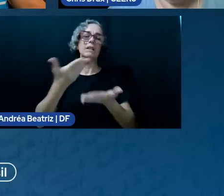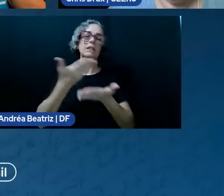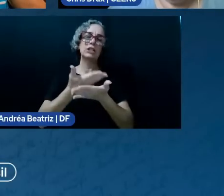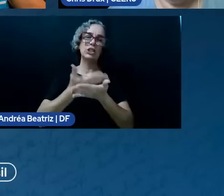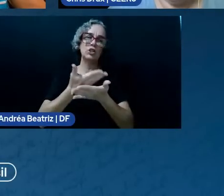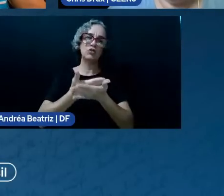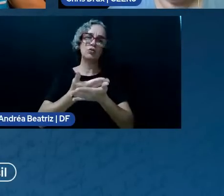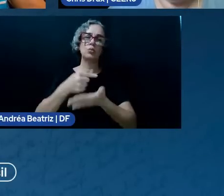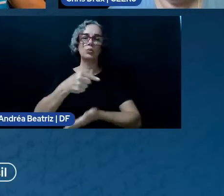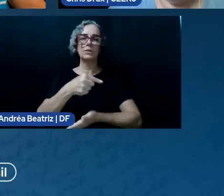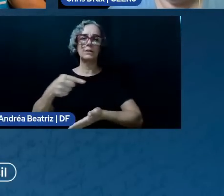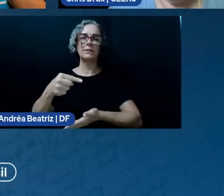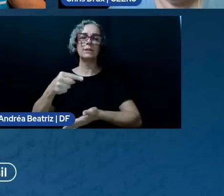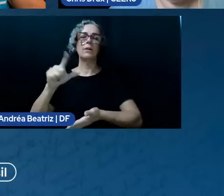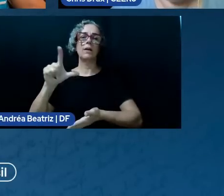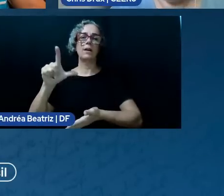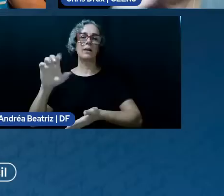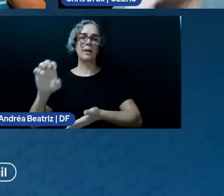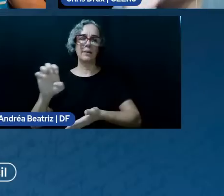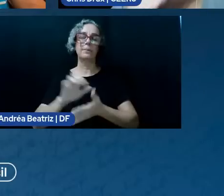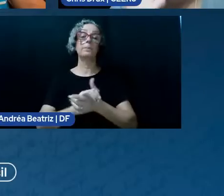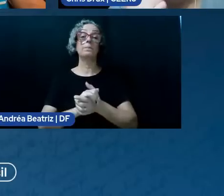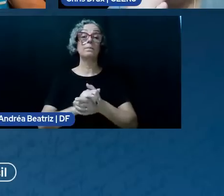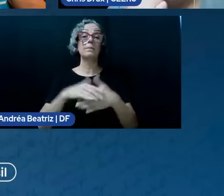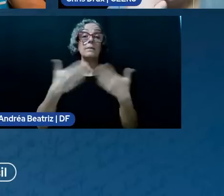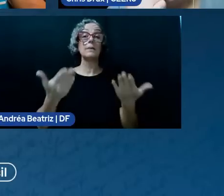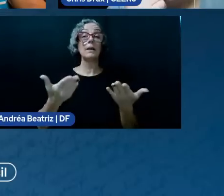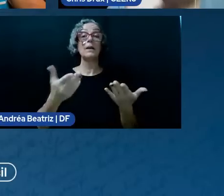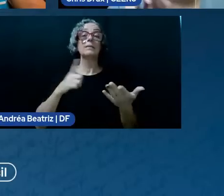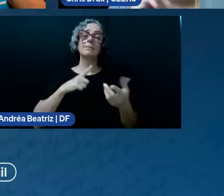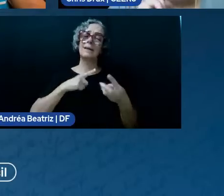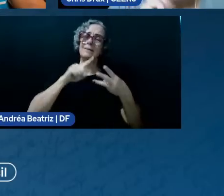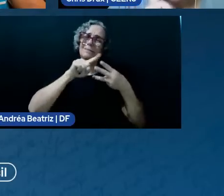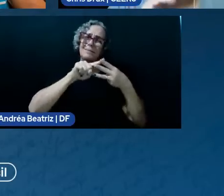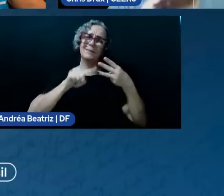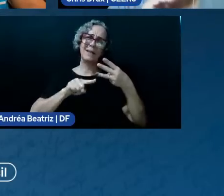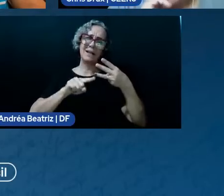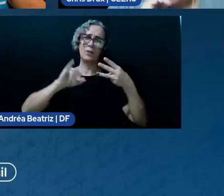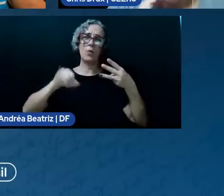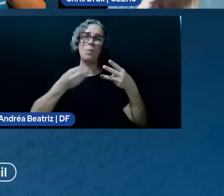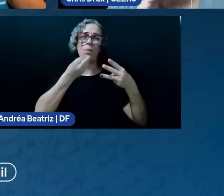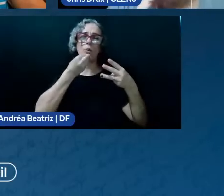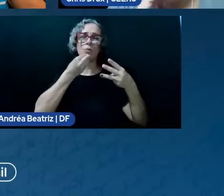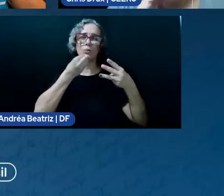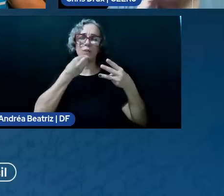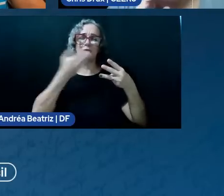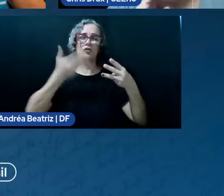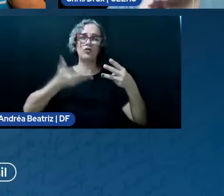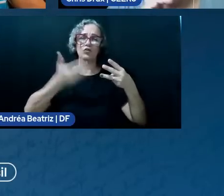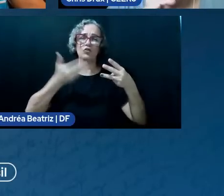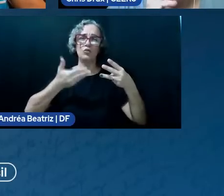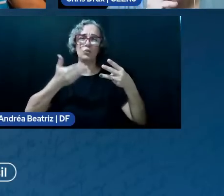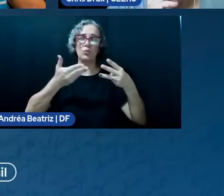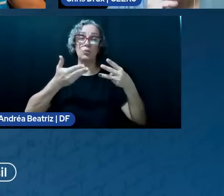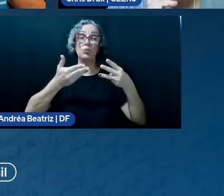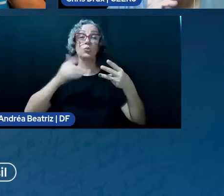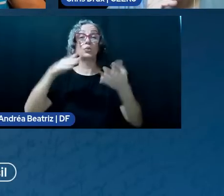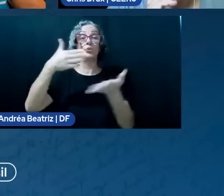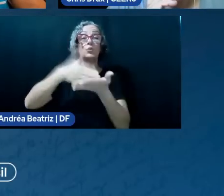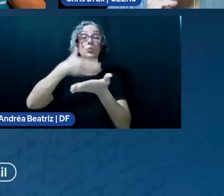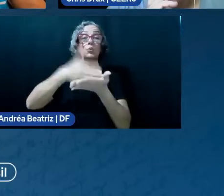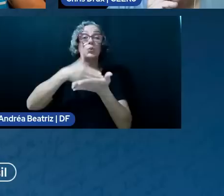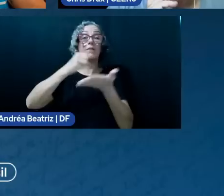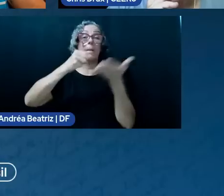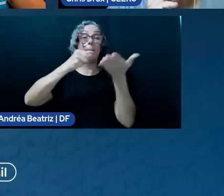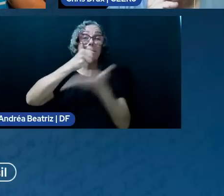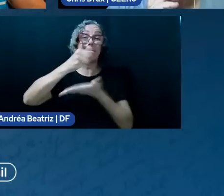www.febtv.com.br/estudo-le. A FEBTV disponibiliza 3 oportunidades de estudo da obra básica. Nós temos aqui, do dia